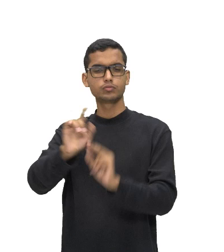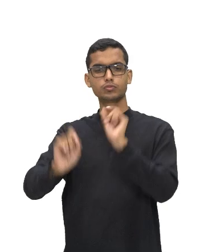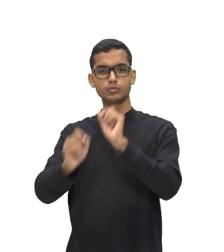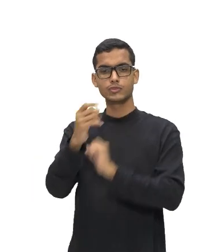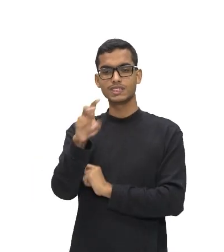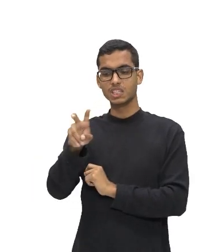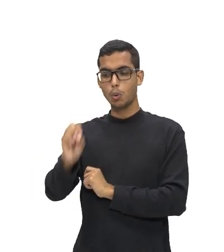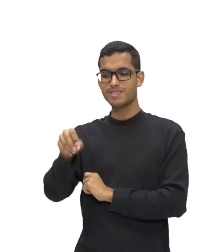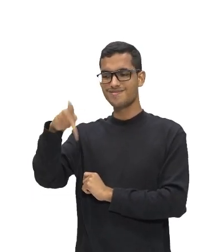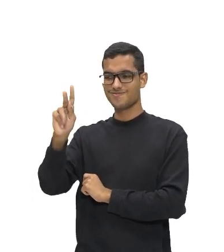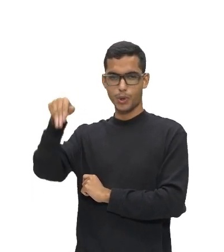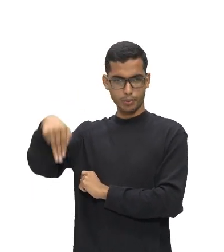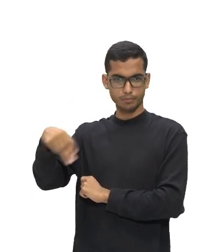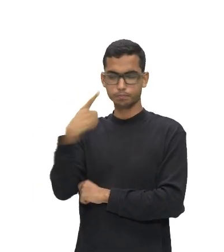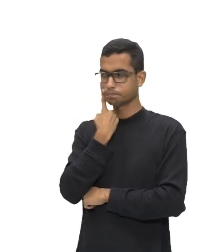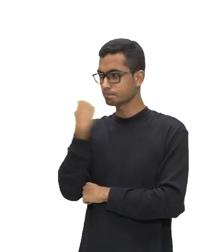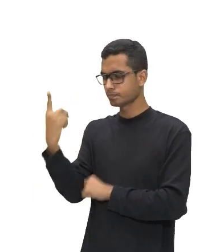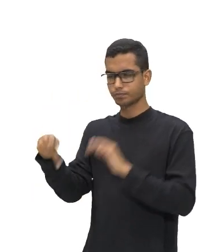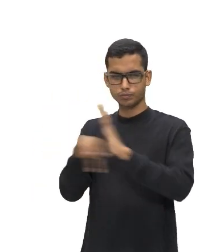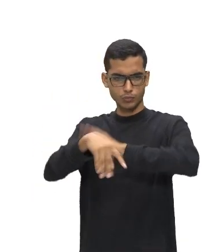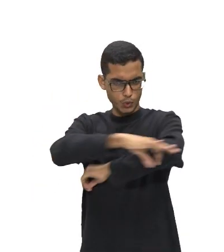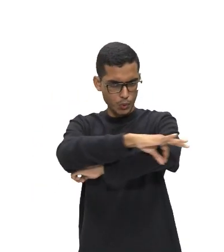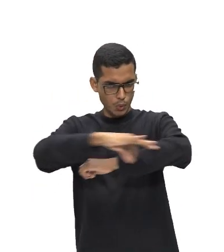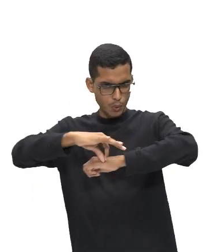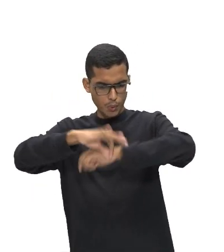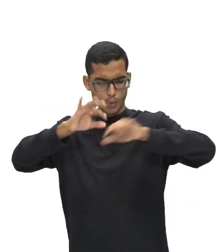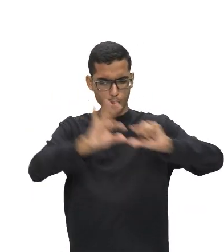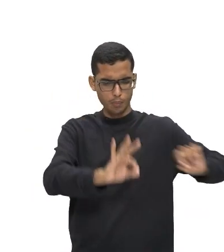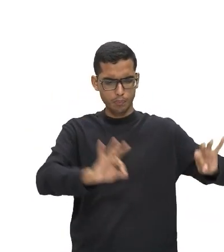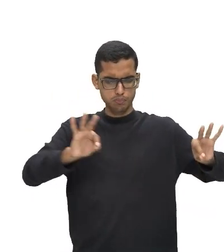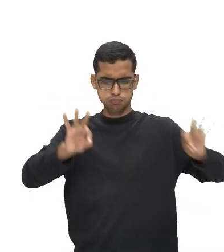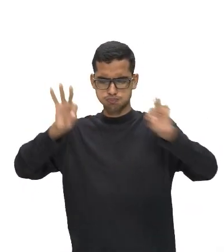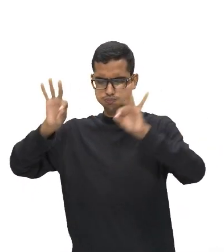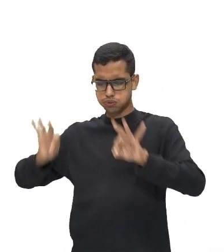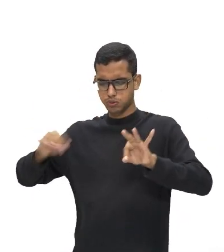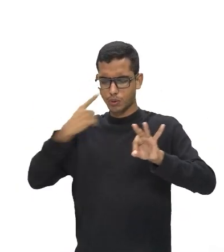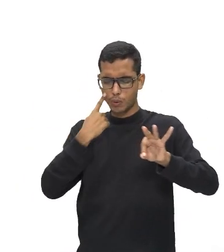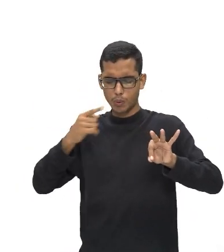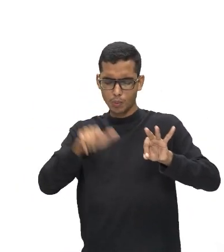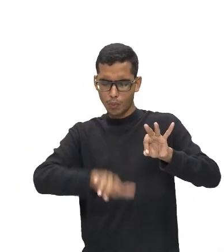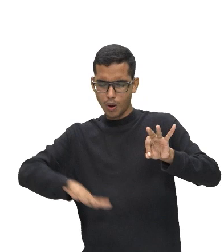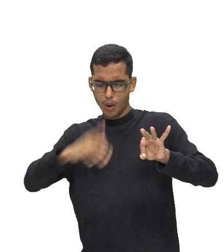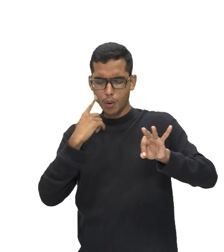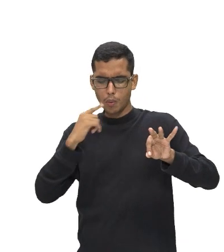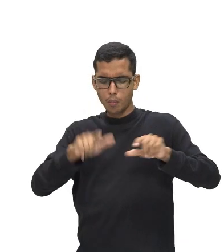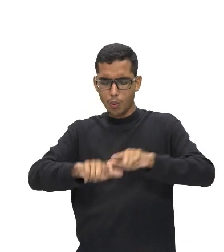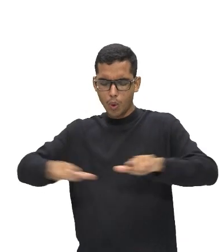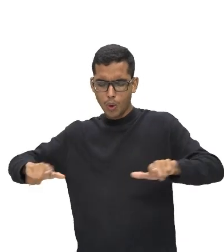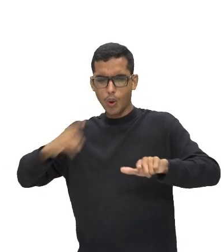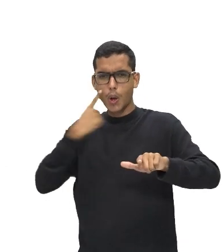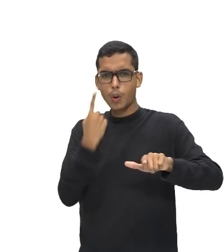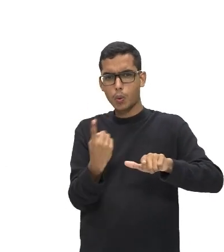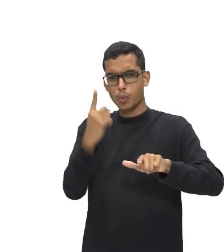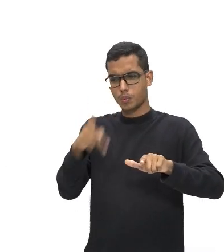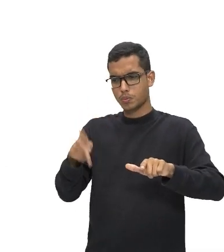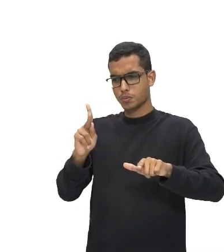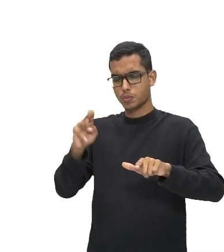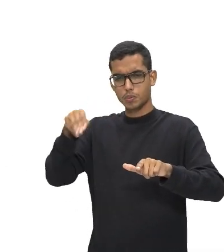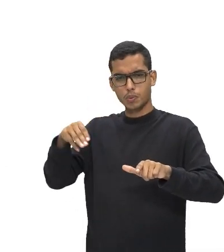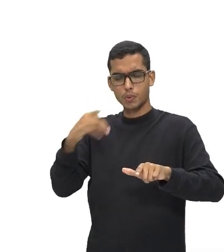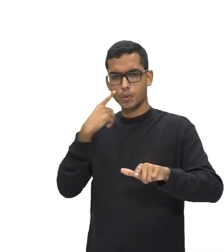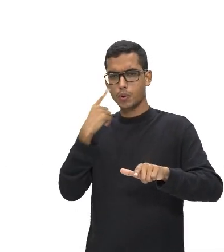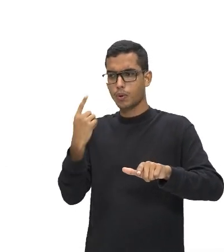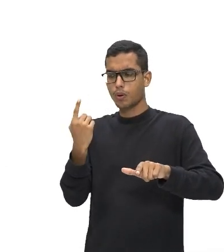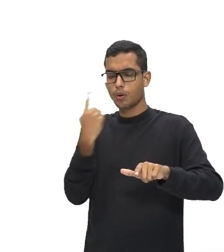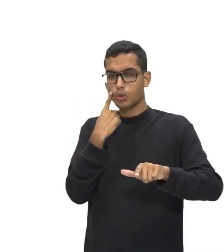quilômetros. Então, pegando a régua, colocando em cima desse mapa, a cada 1 centímetro eu vou estar correspondendo a 50